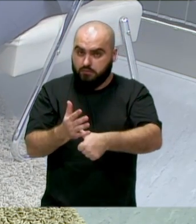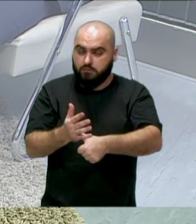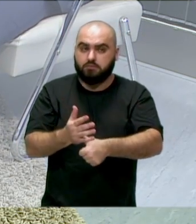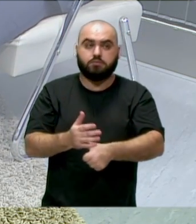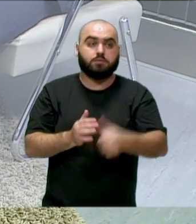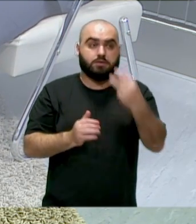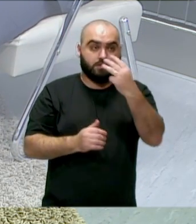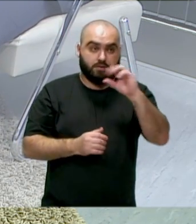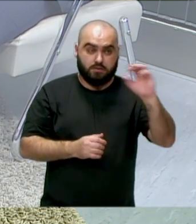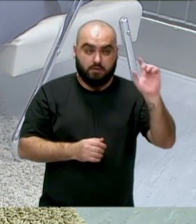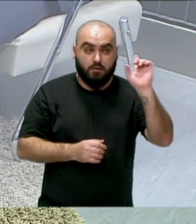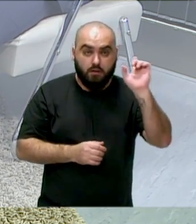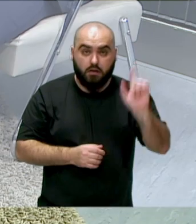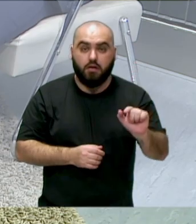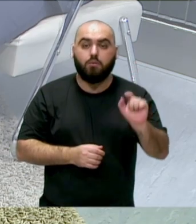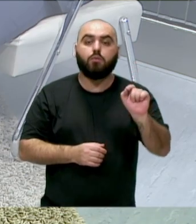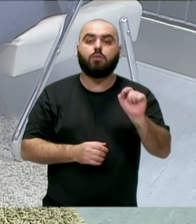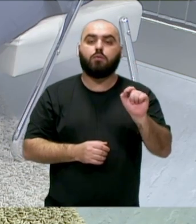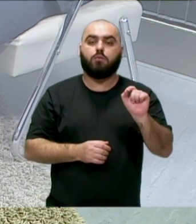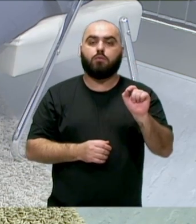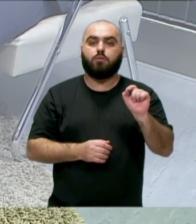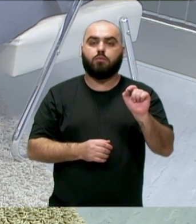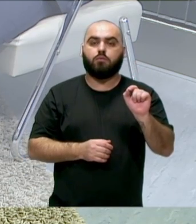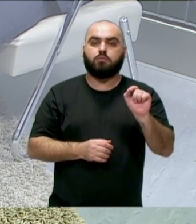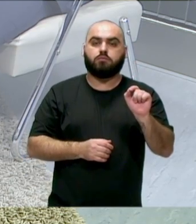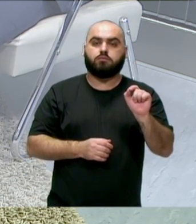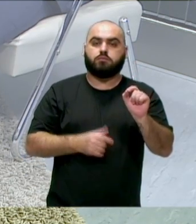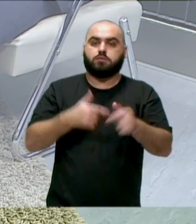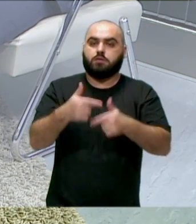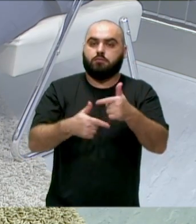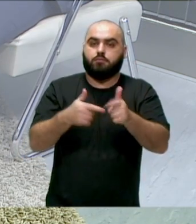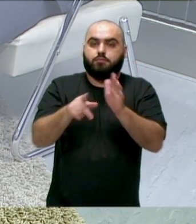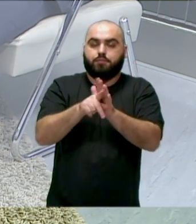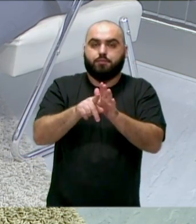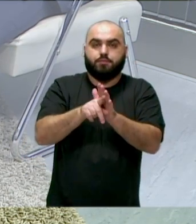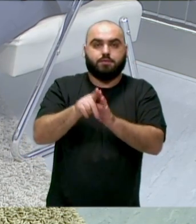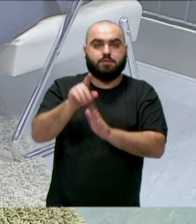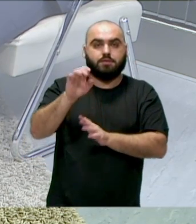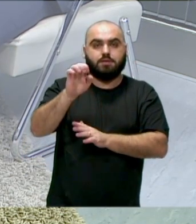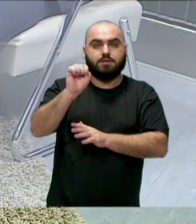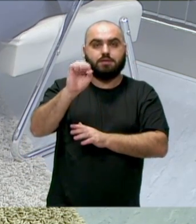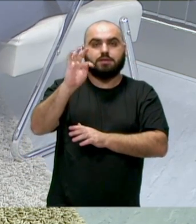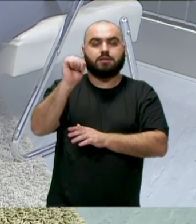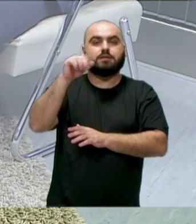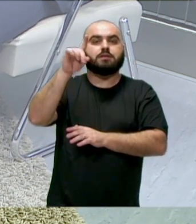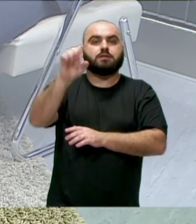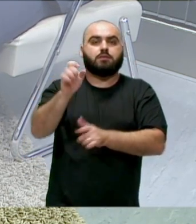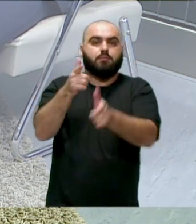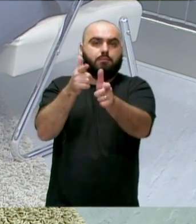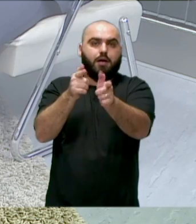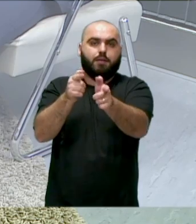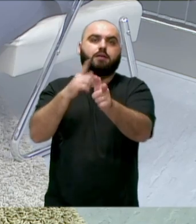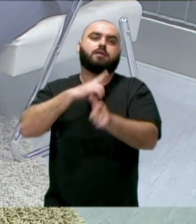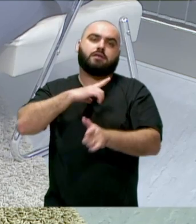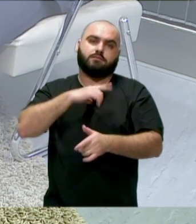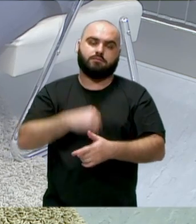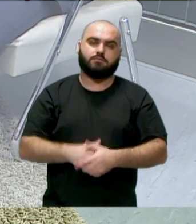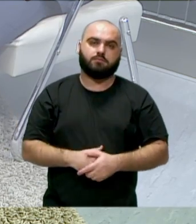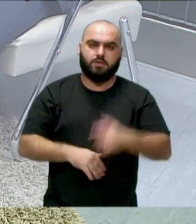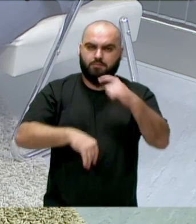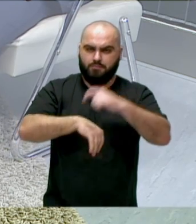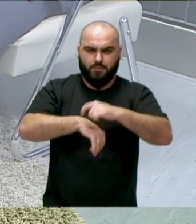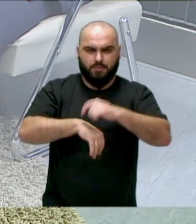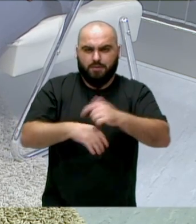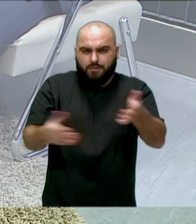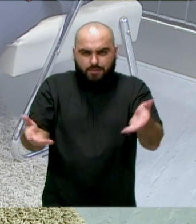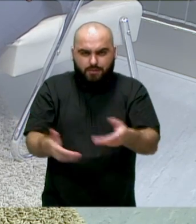300 deles fazem parte do quadro associativo do estande de tiro. Então isso é muito interessante. Para o momento atual que a gente